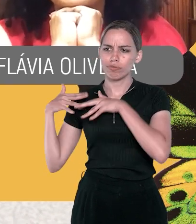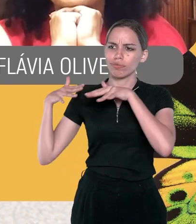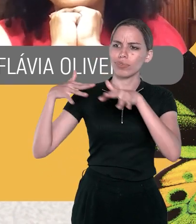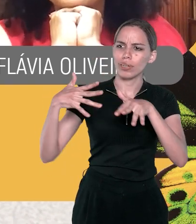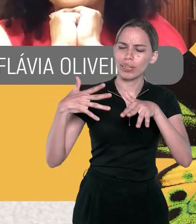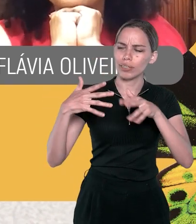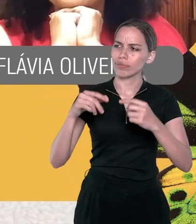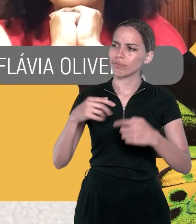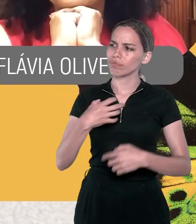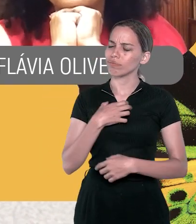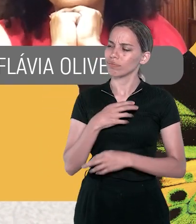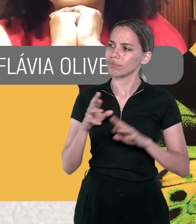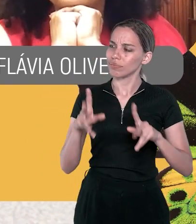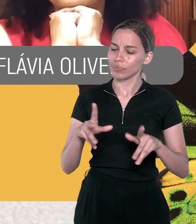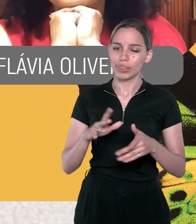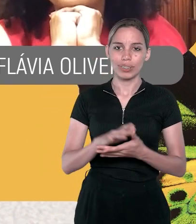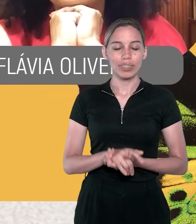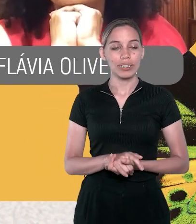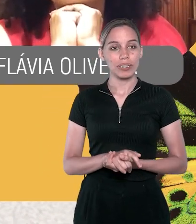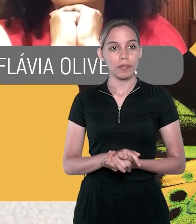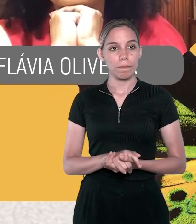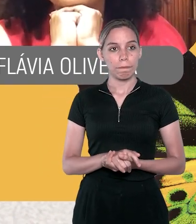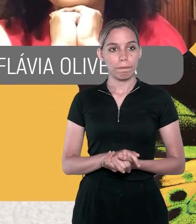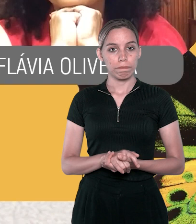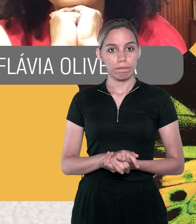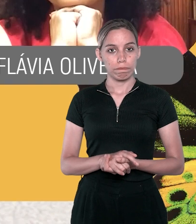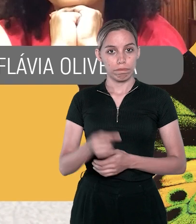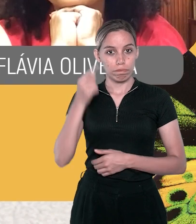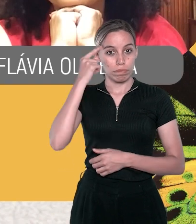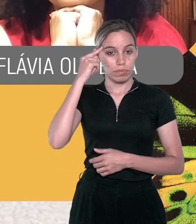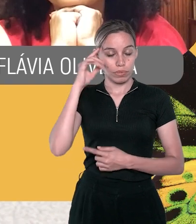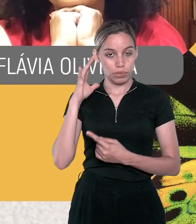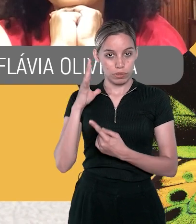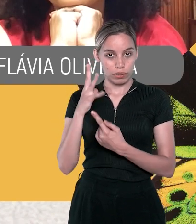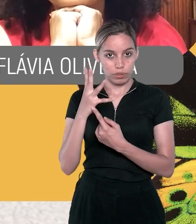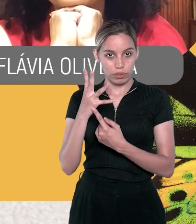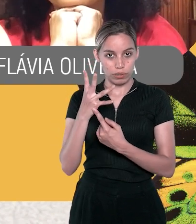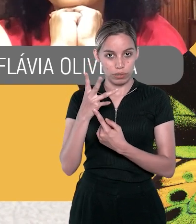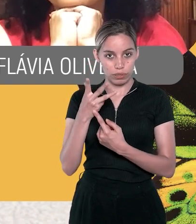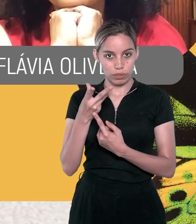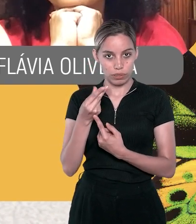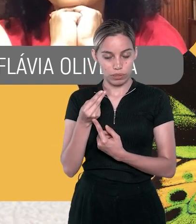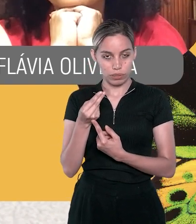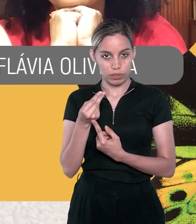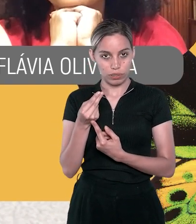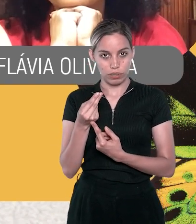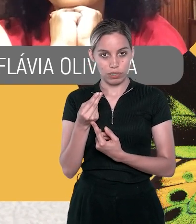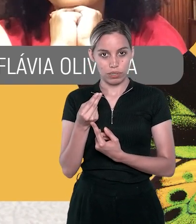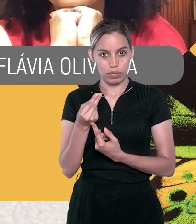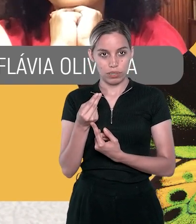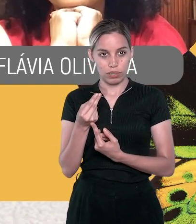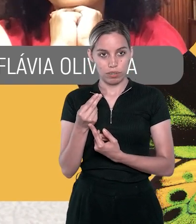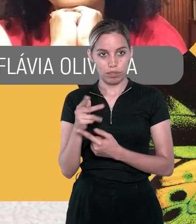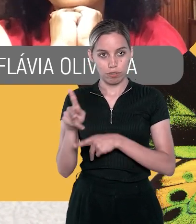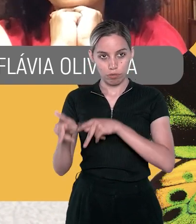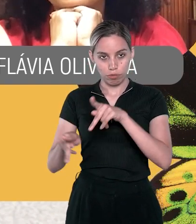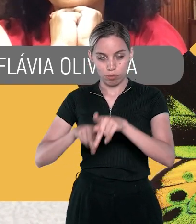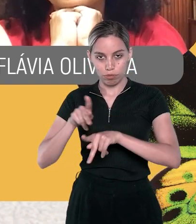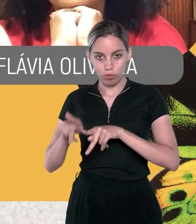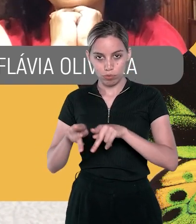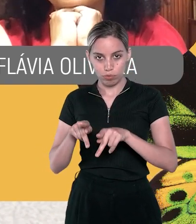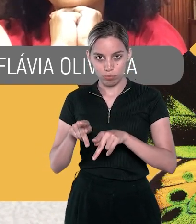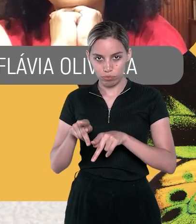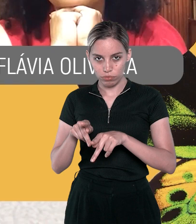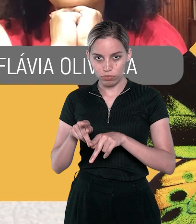Ali não tem jeito, né? Quer dizer... Até as artes, voltando nesse assunto da arte popular, referindo-me, por exemplo, à questão